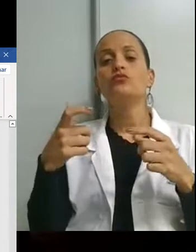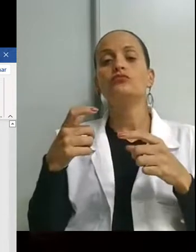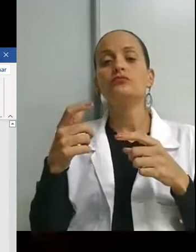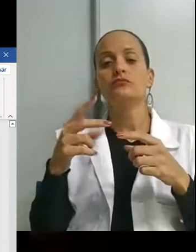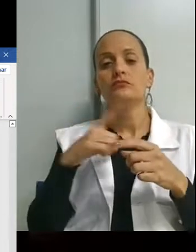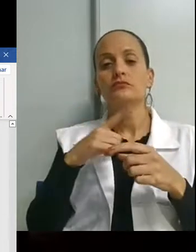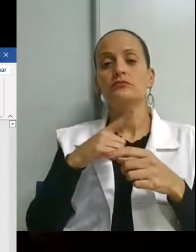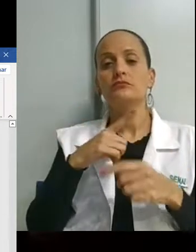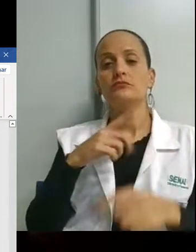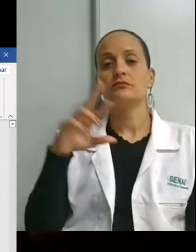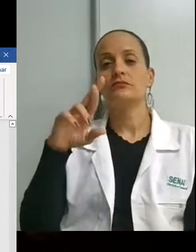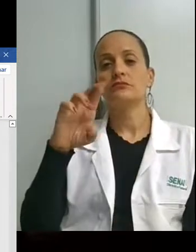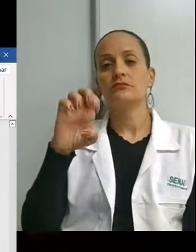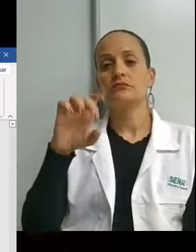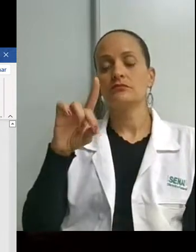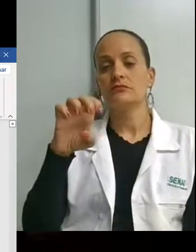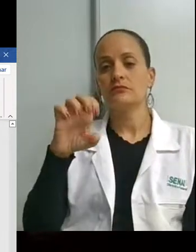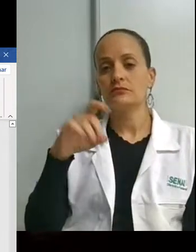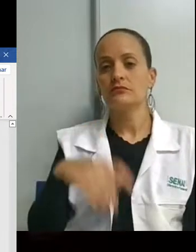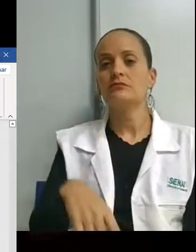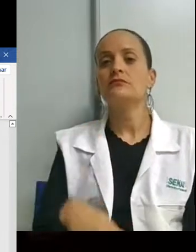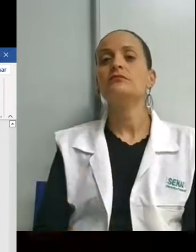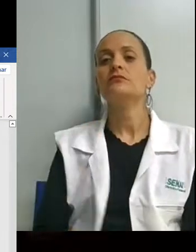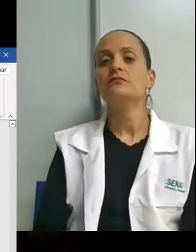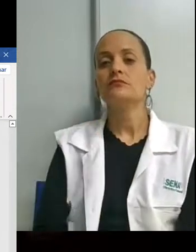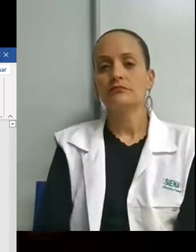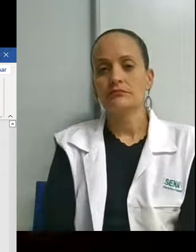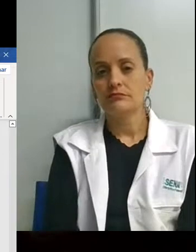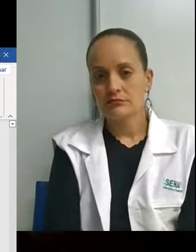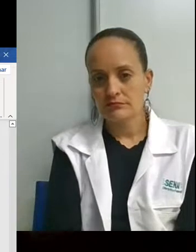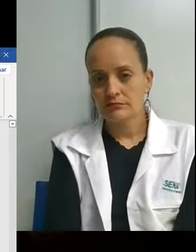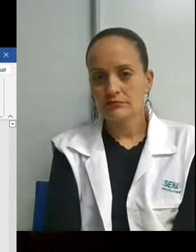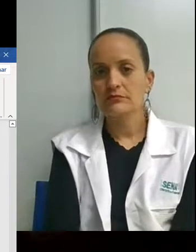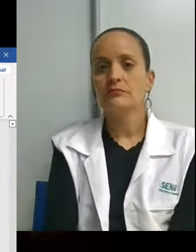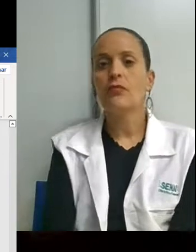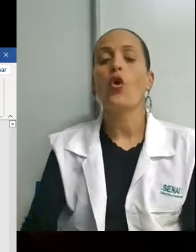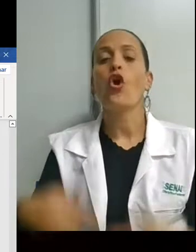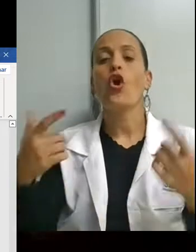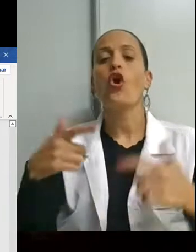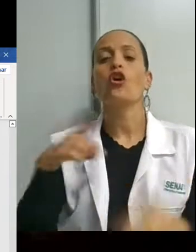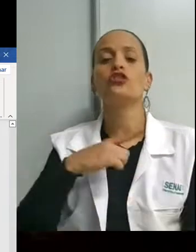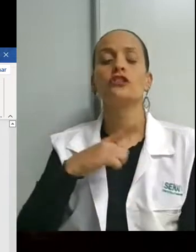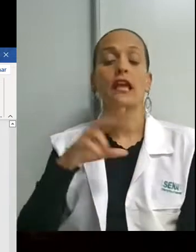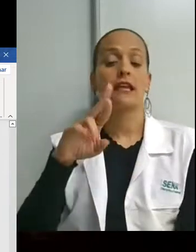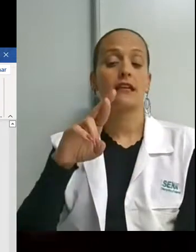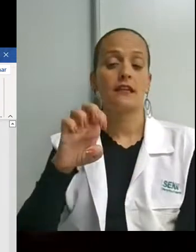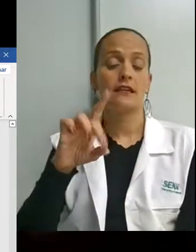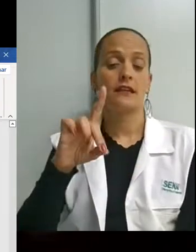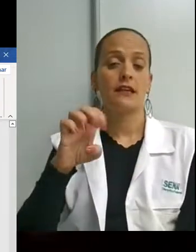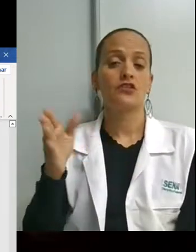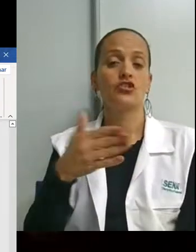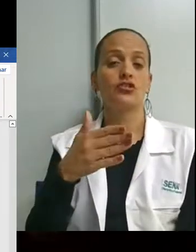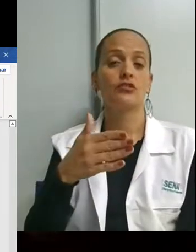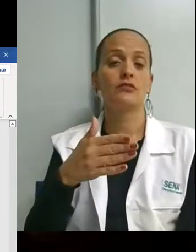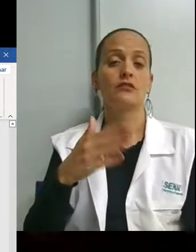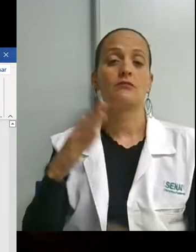Entrada de energia da casa, onde é que tá? Tá aqui no poste. Qual dessas situações aqui? Nessa primeira, na segunda ou na terceira?